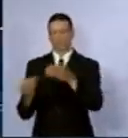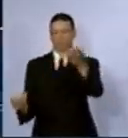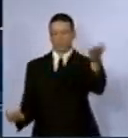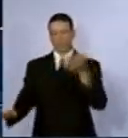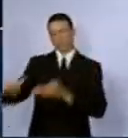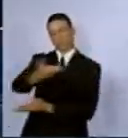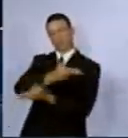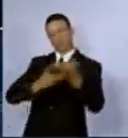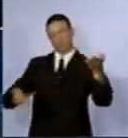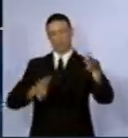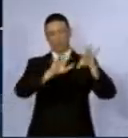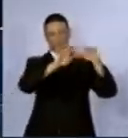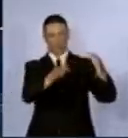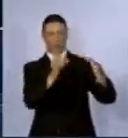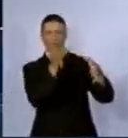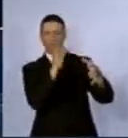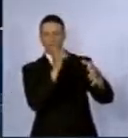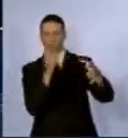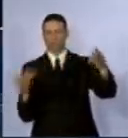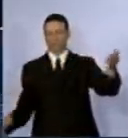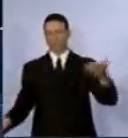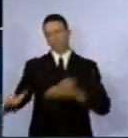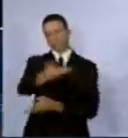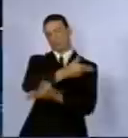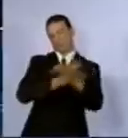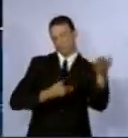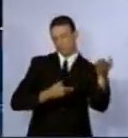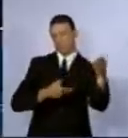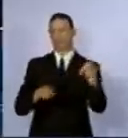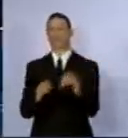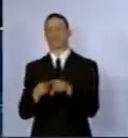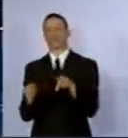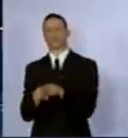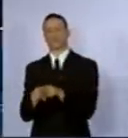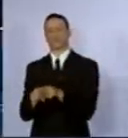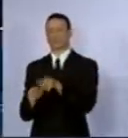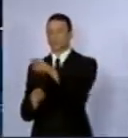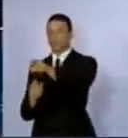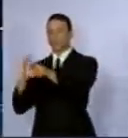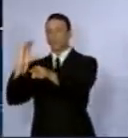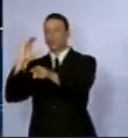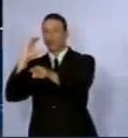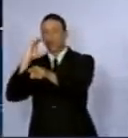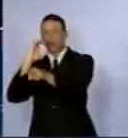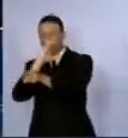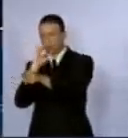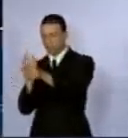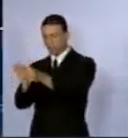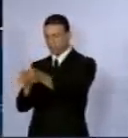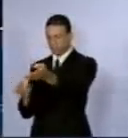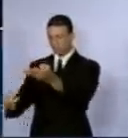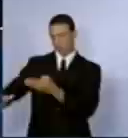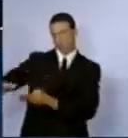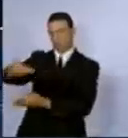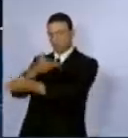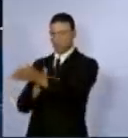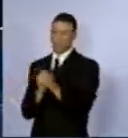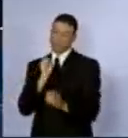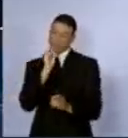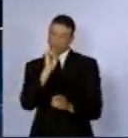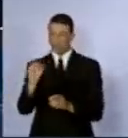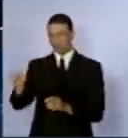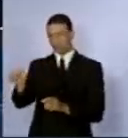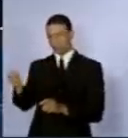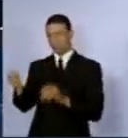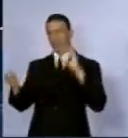campos eletromagnéticos e a outra se dá graças à interação com o calor, ou seja, se nós simplesmente aumentamos a temperatura.